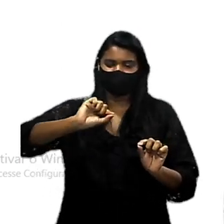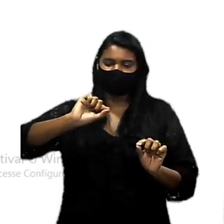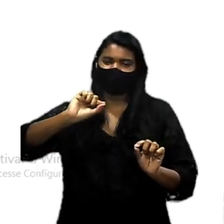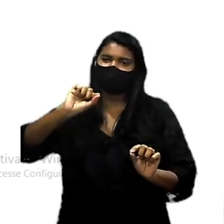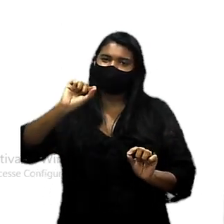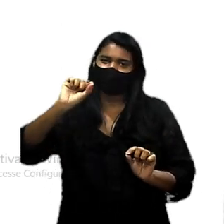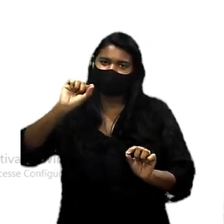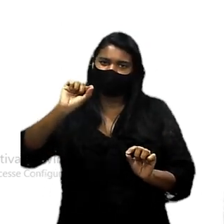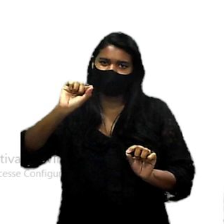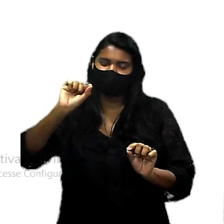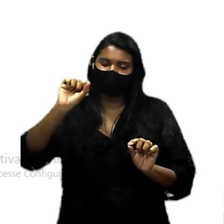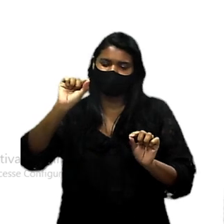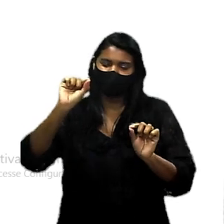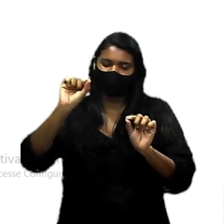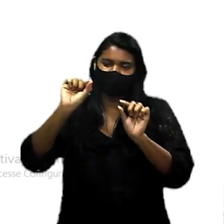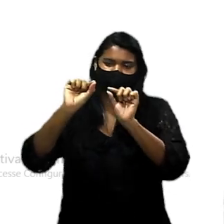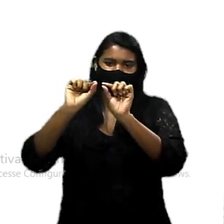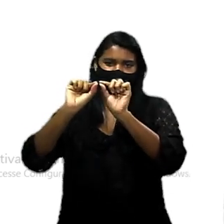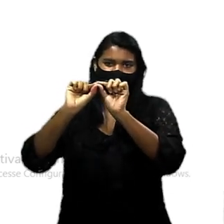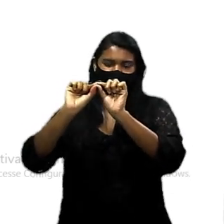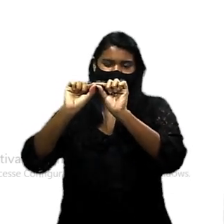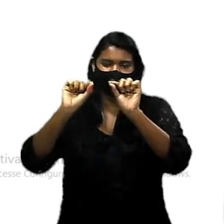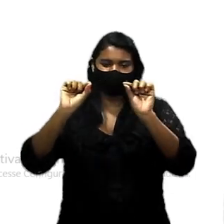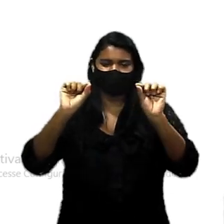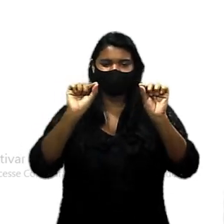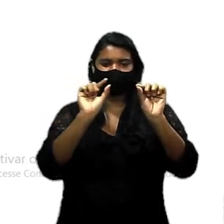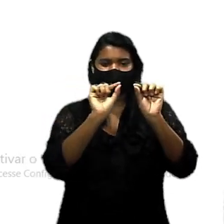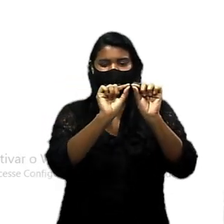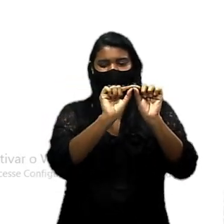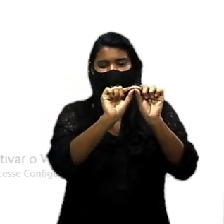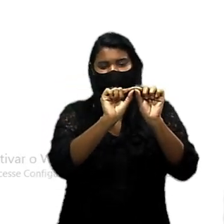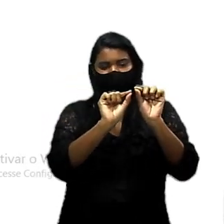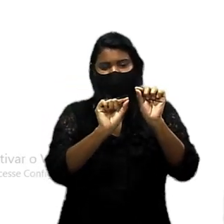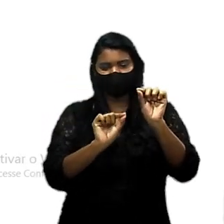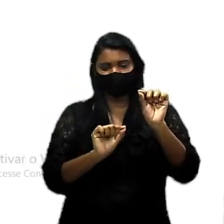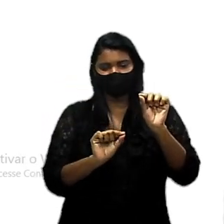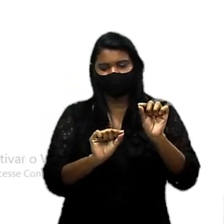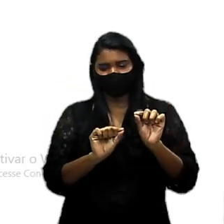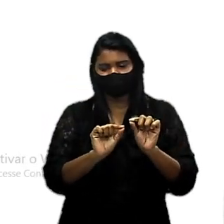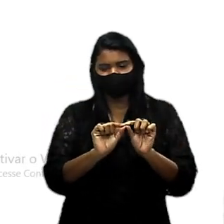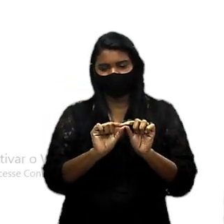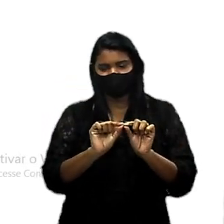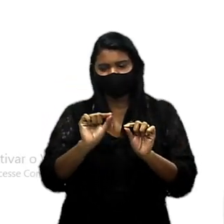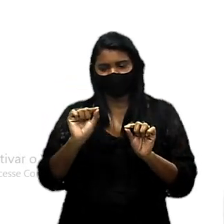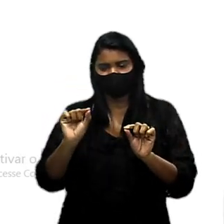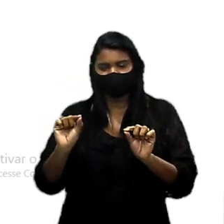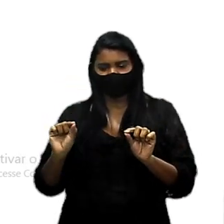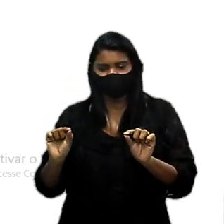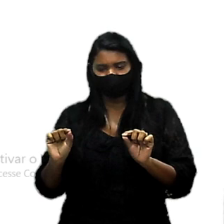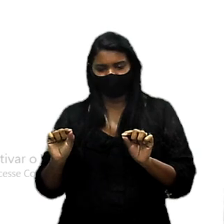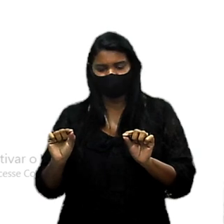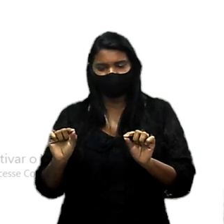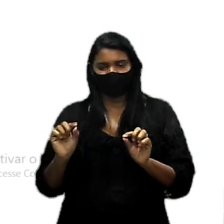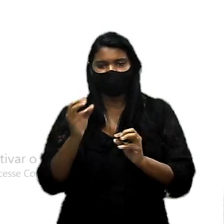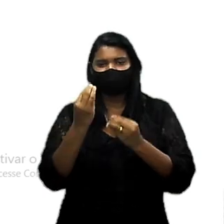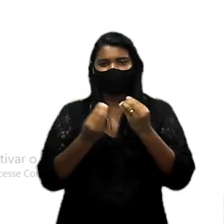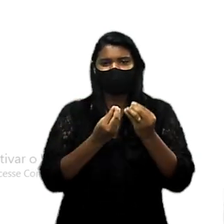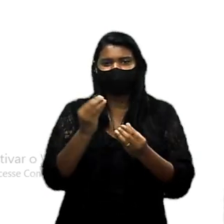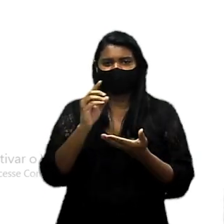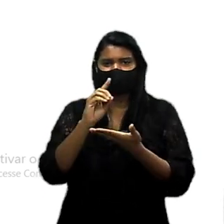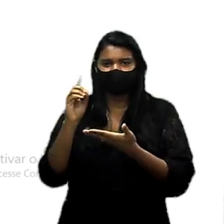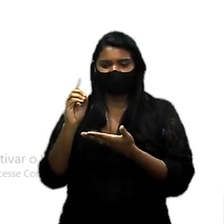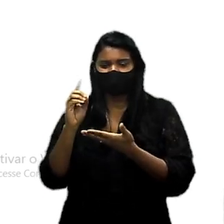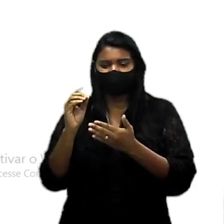vai até a ponta, vai criando aí quase que indo para a parte direita, lá em cima,